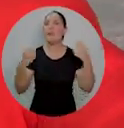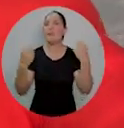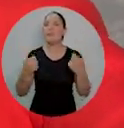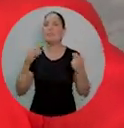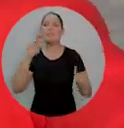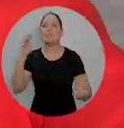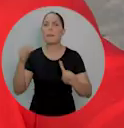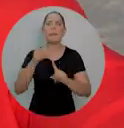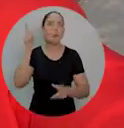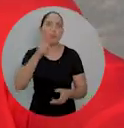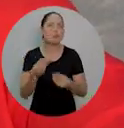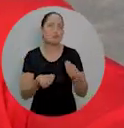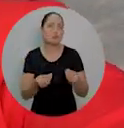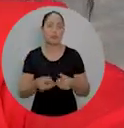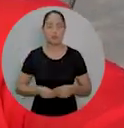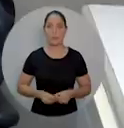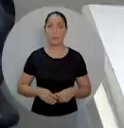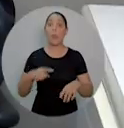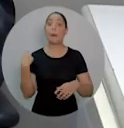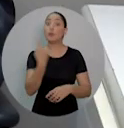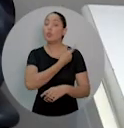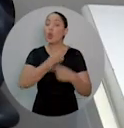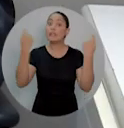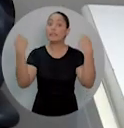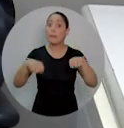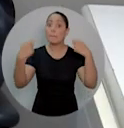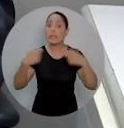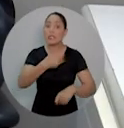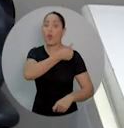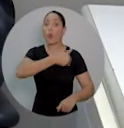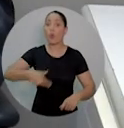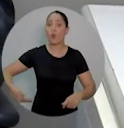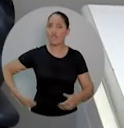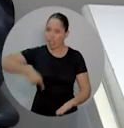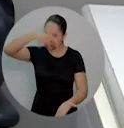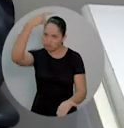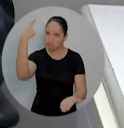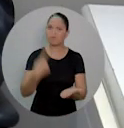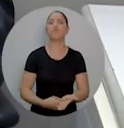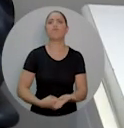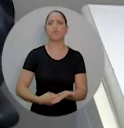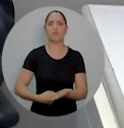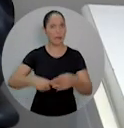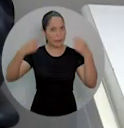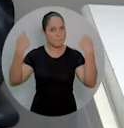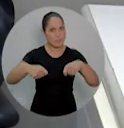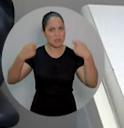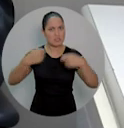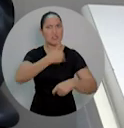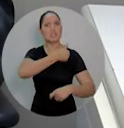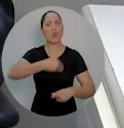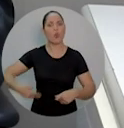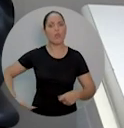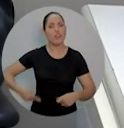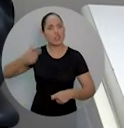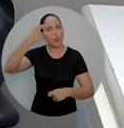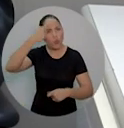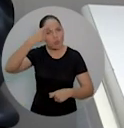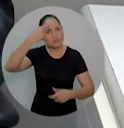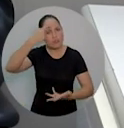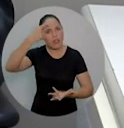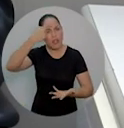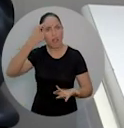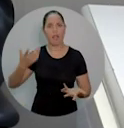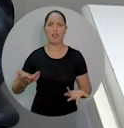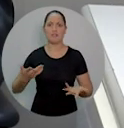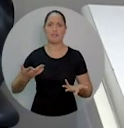doutor Armando, para chegar lá? Nós precisamos que o governo se envolva, que ele tenha consciência